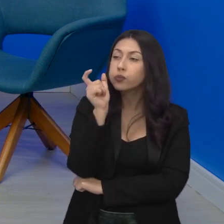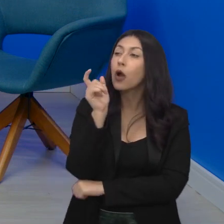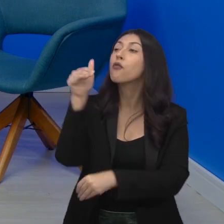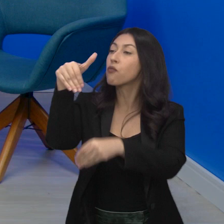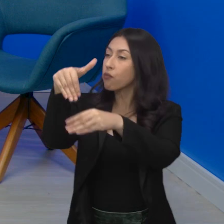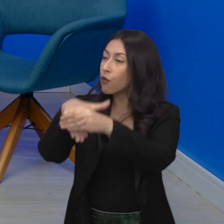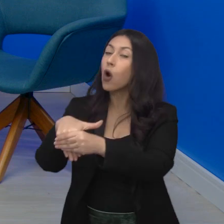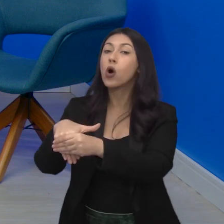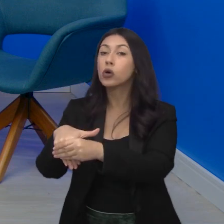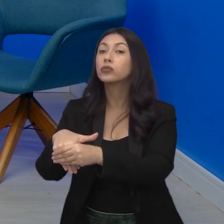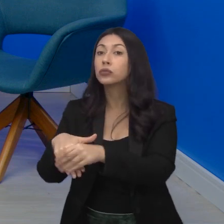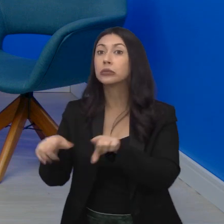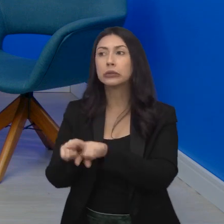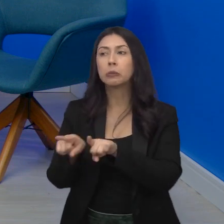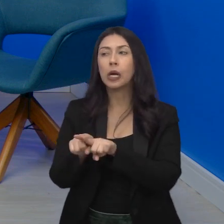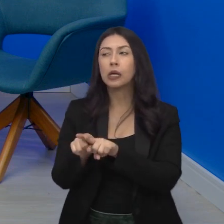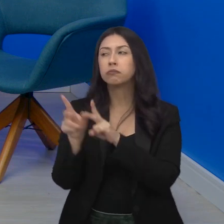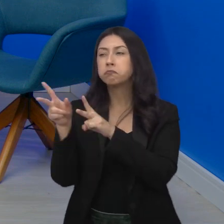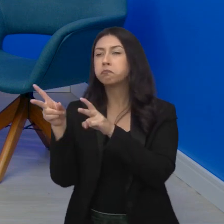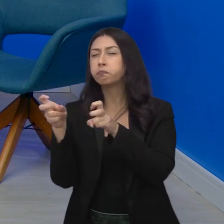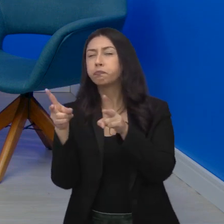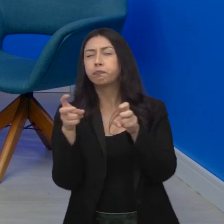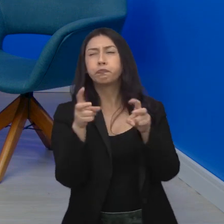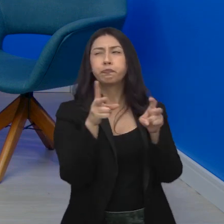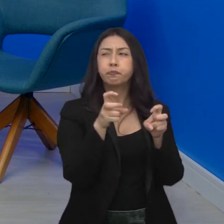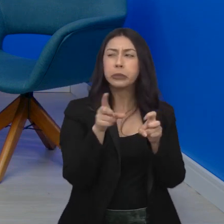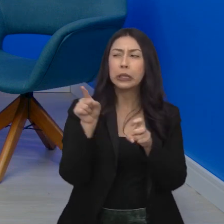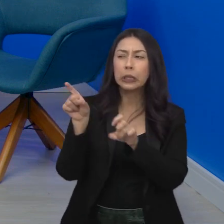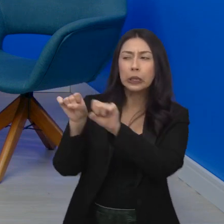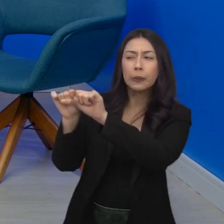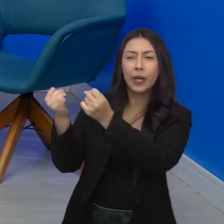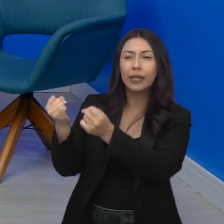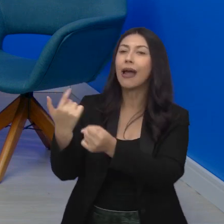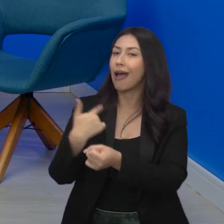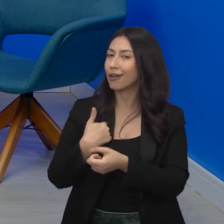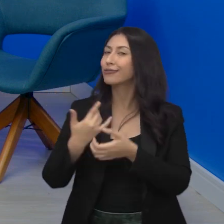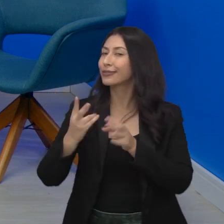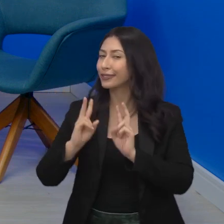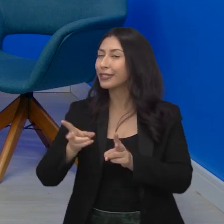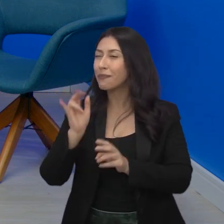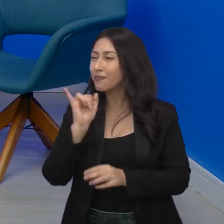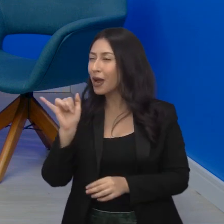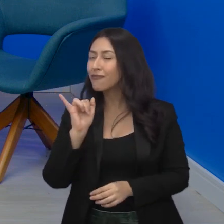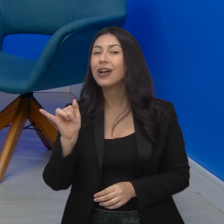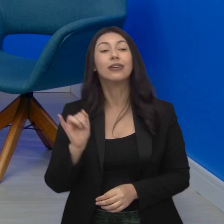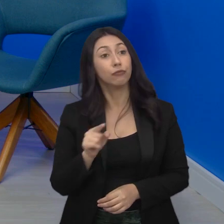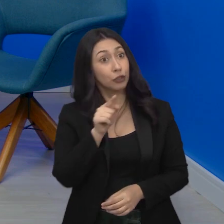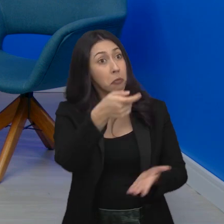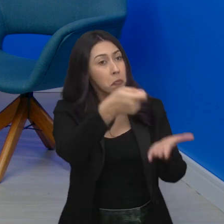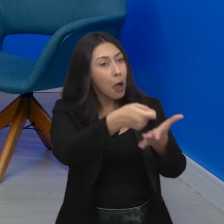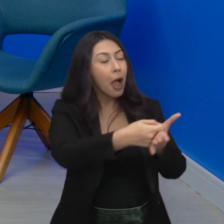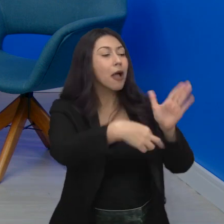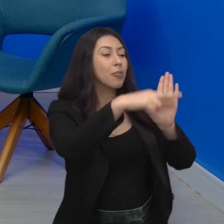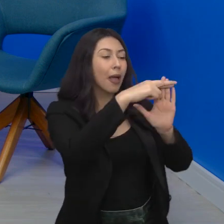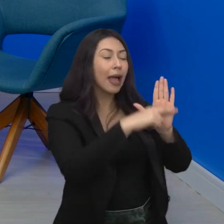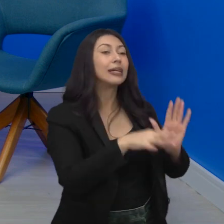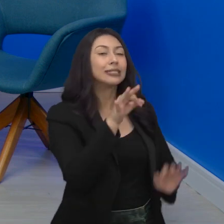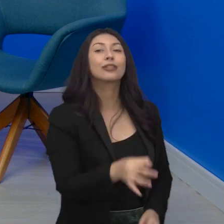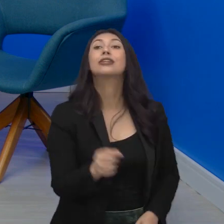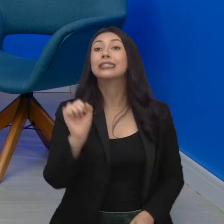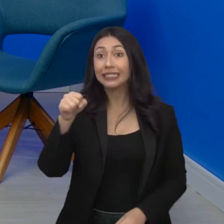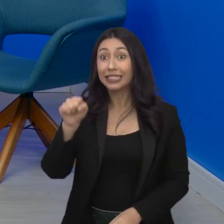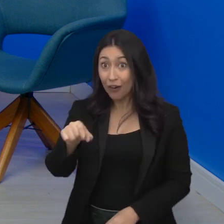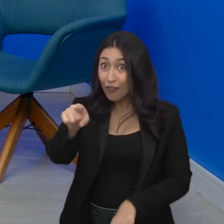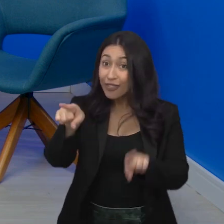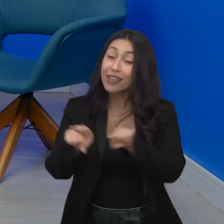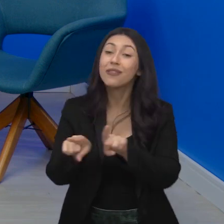atenção ali, eu voto para síndico, fico de olho ali no condomínio, se tem alguma coisa quebrada, eu dou aquele alô, sabe? Entendi. Exige ali que a regra seja